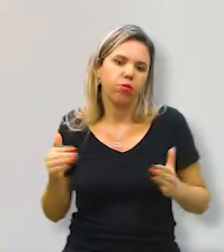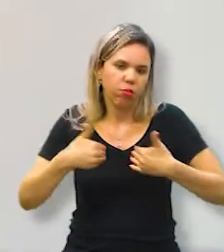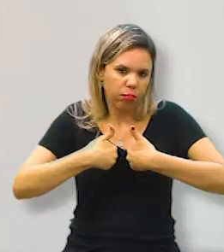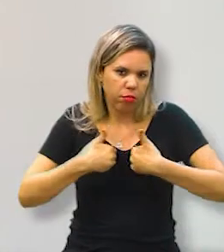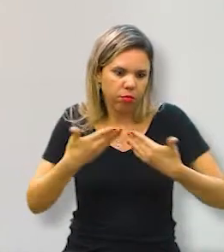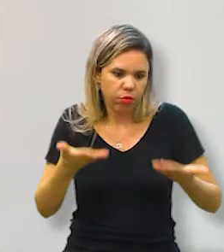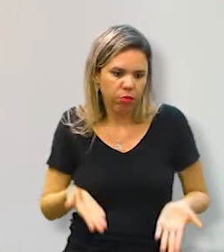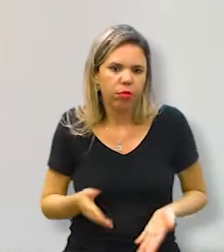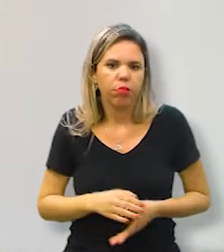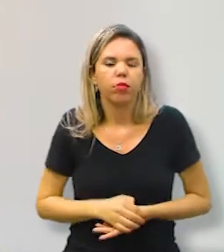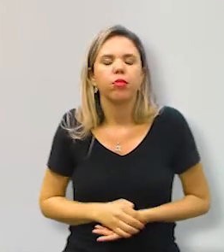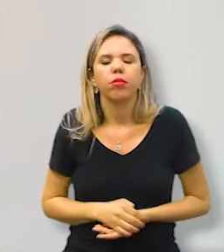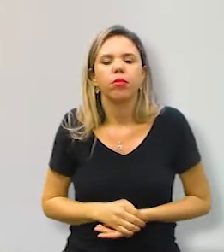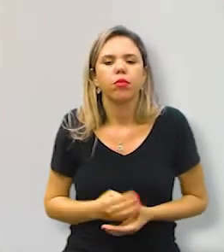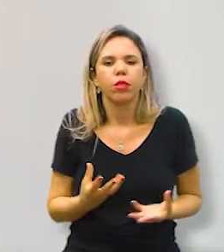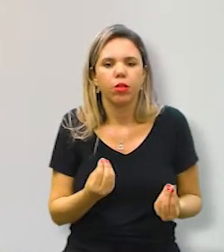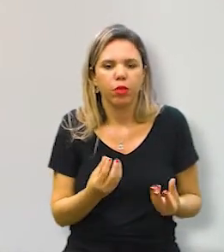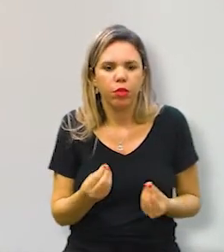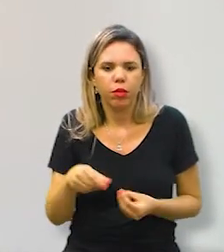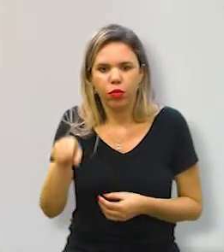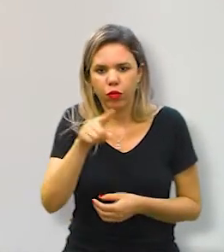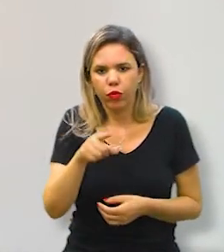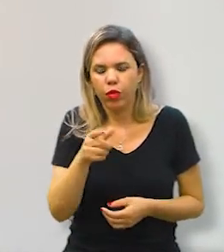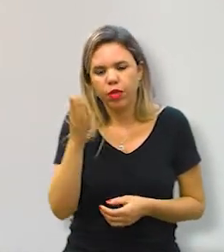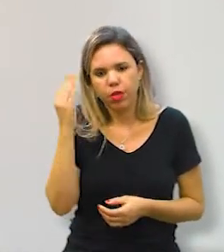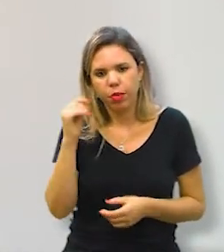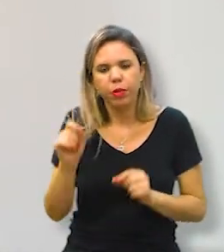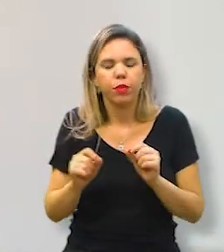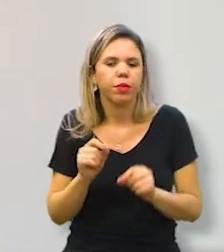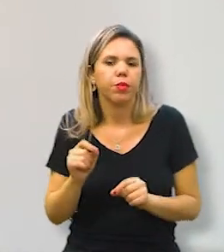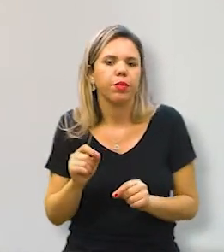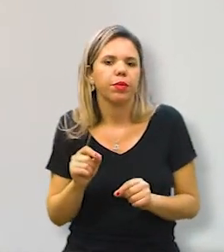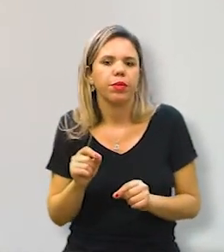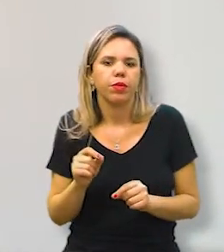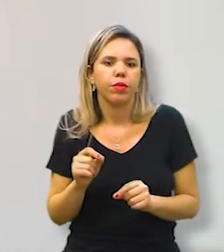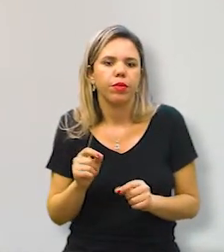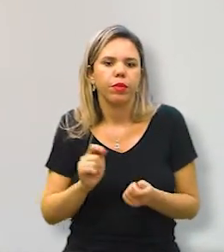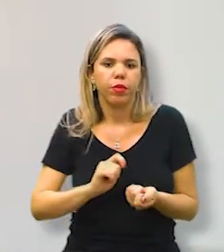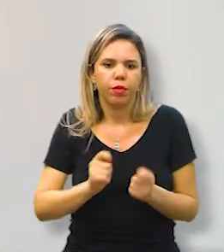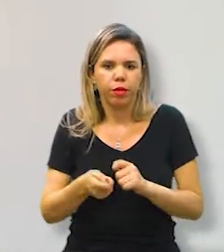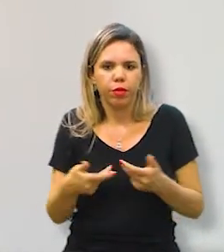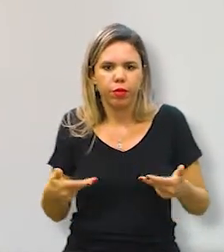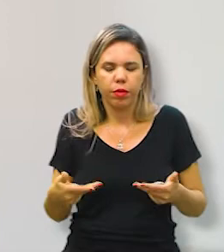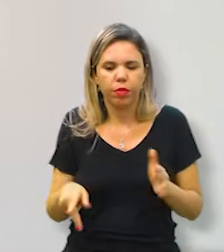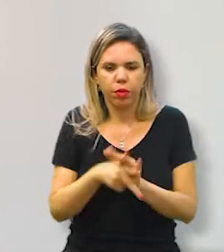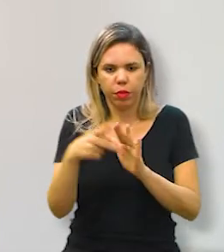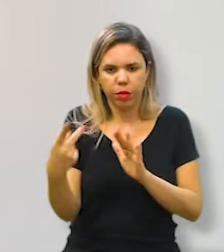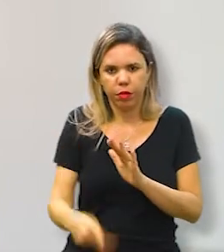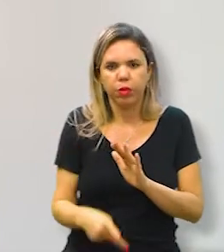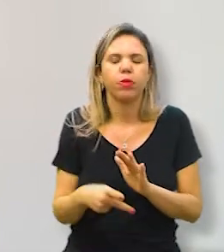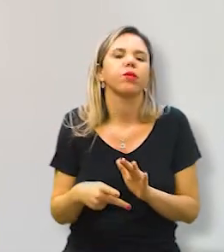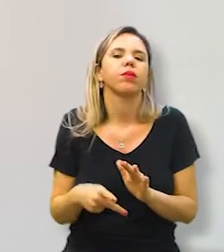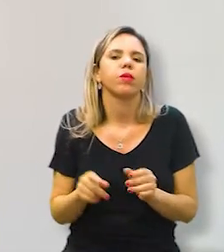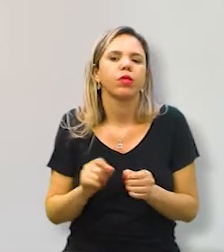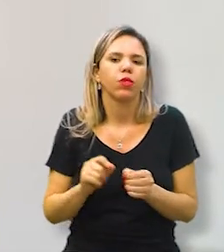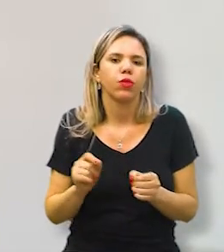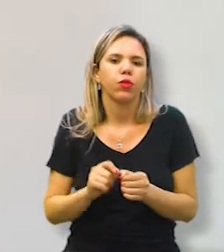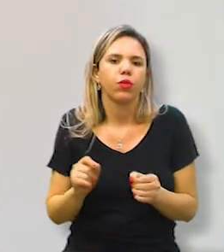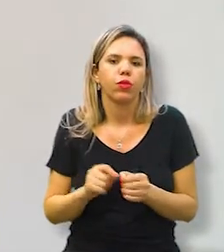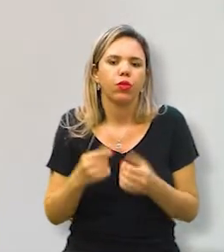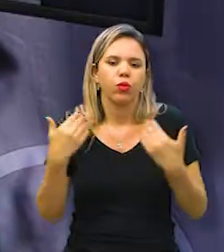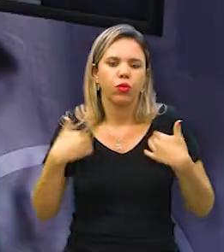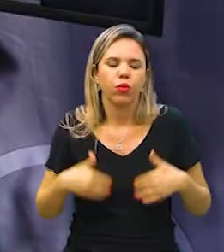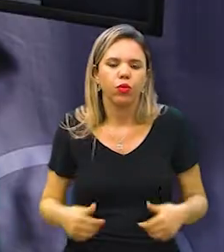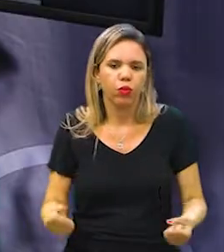autístico. E muito, você sabe, o centro de reabilitação é próprio para reabilitação